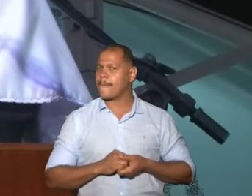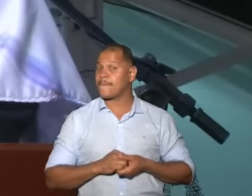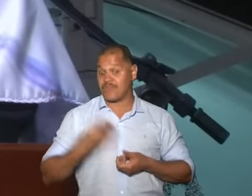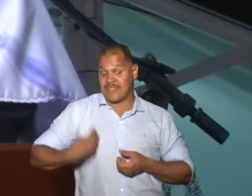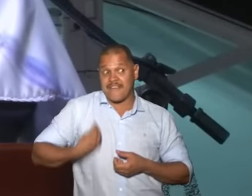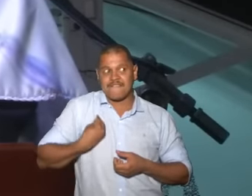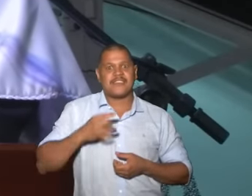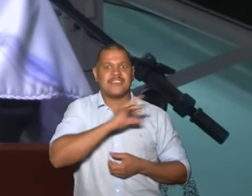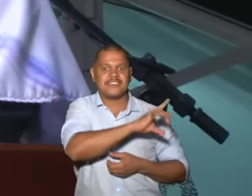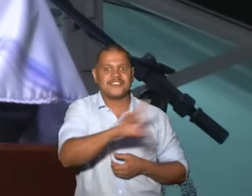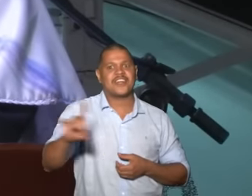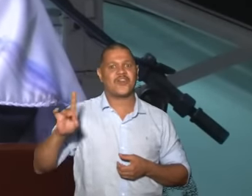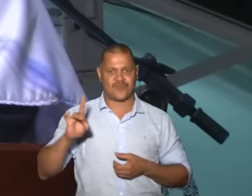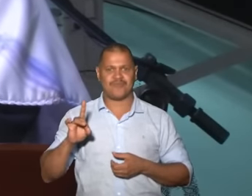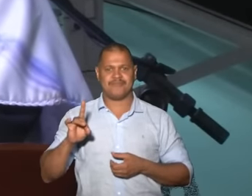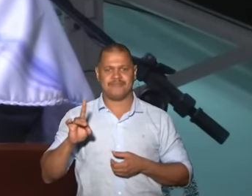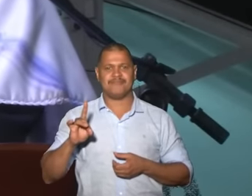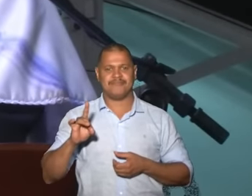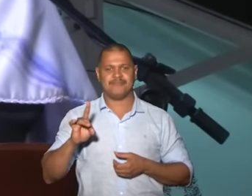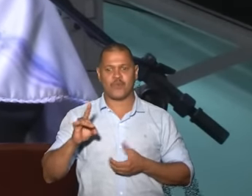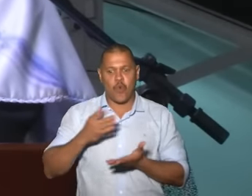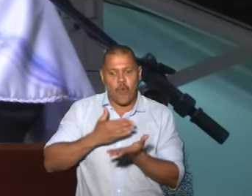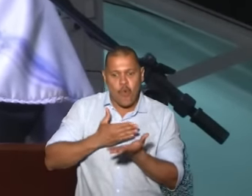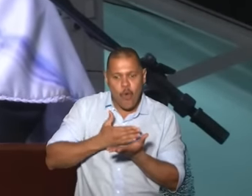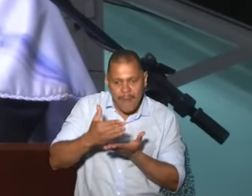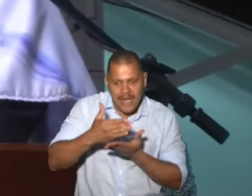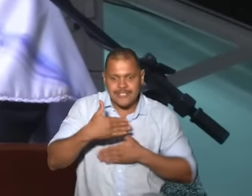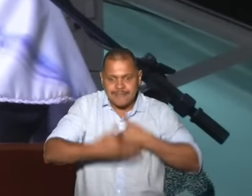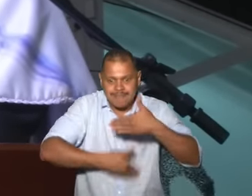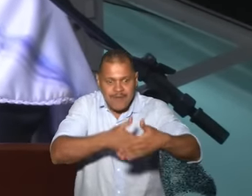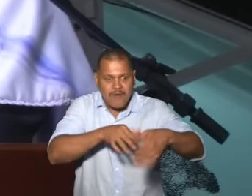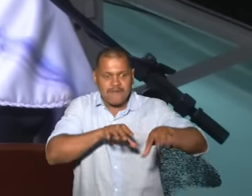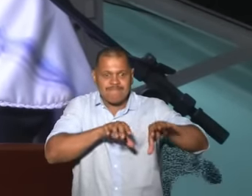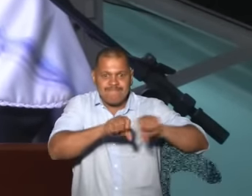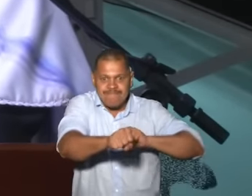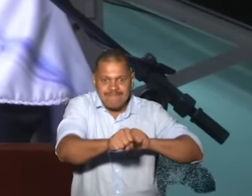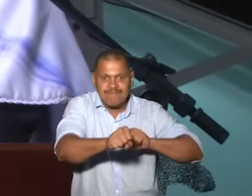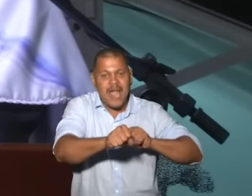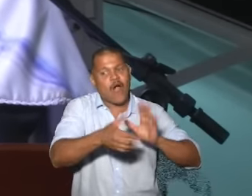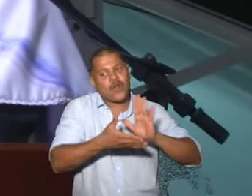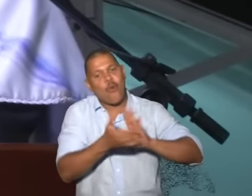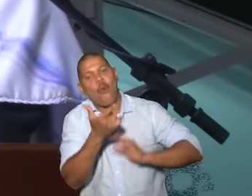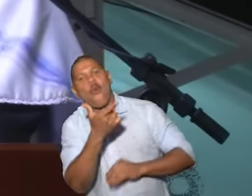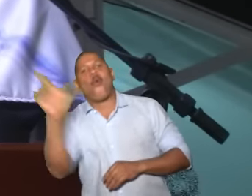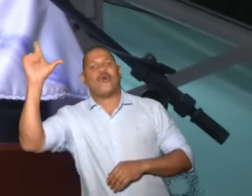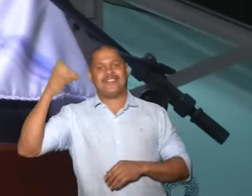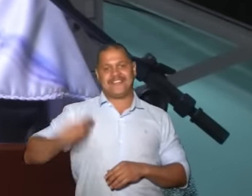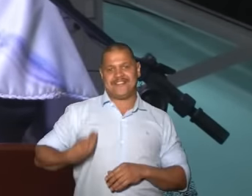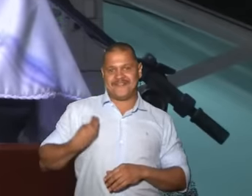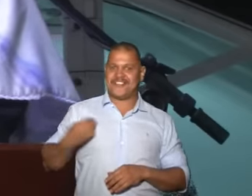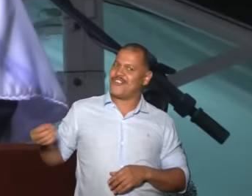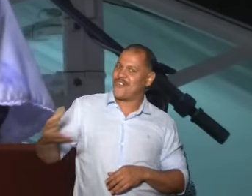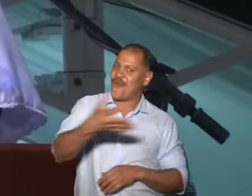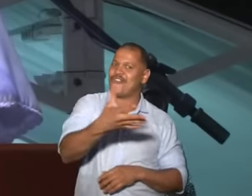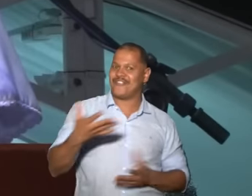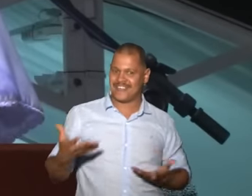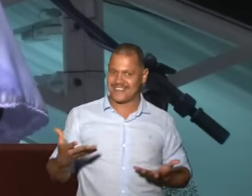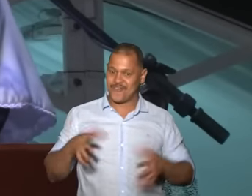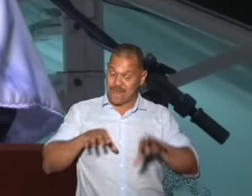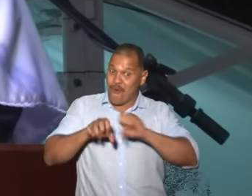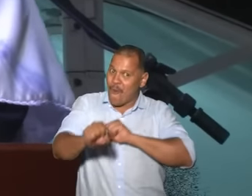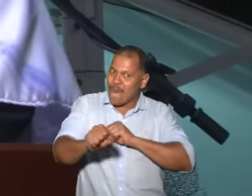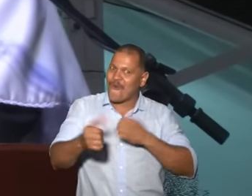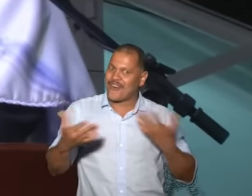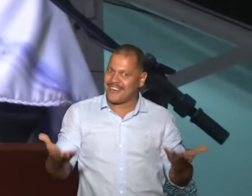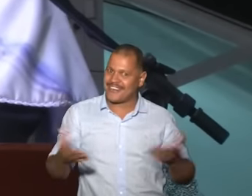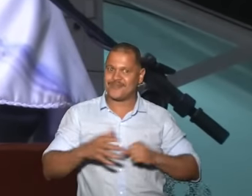cada um de nós. Terminar algo para poder recomeçar, concluir algo de novo, recomeçar a construir.